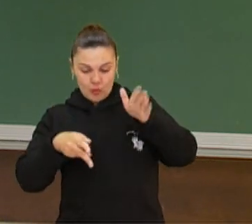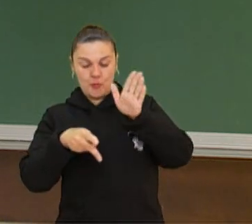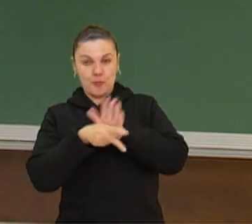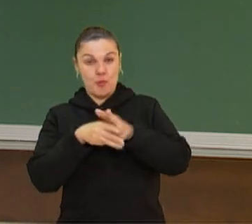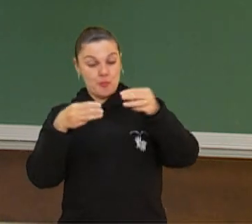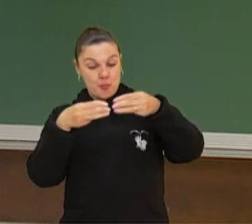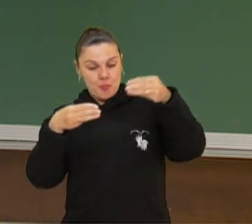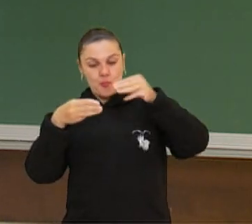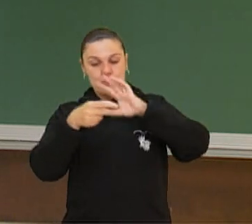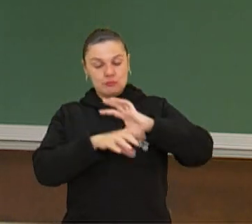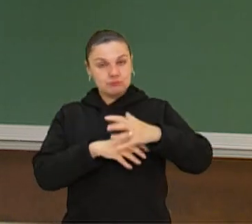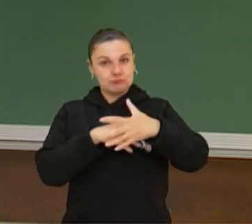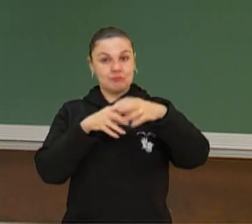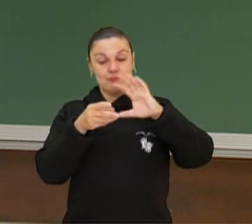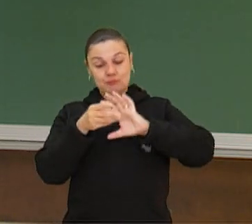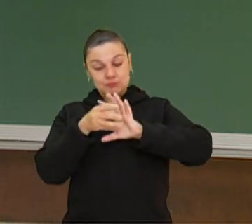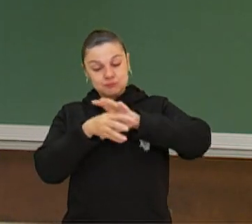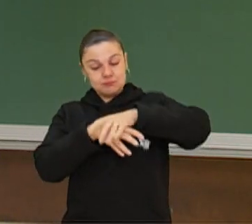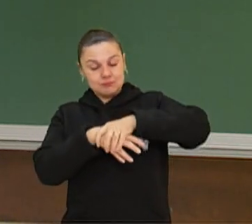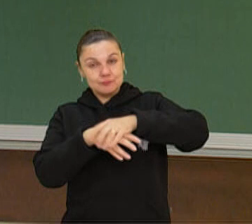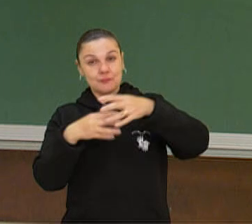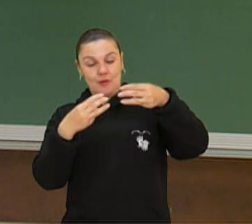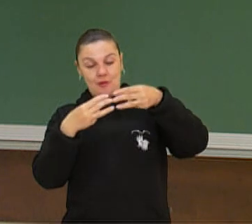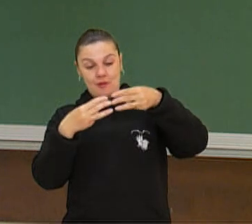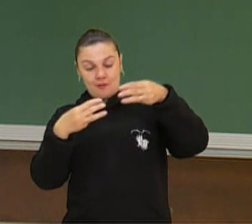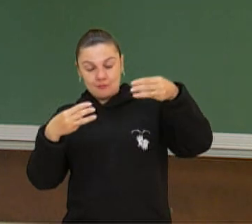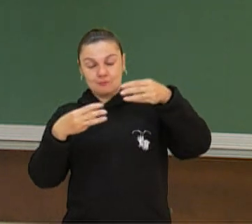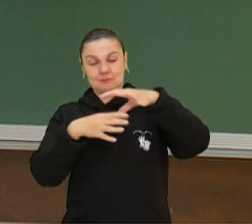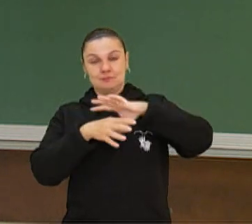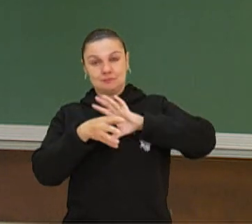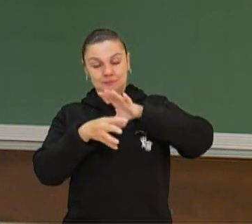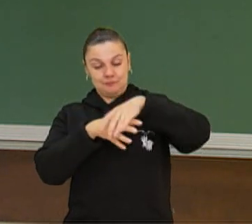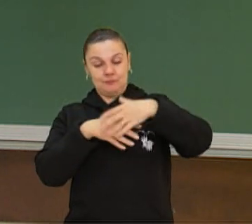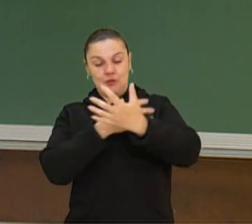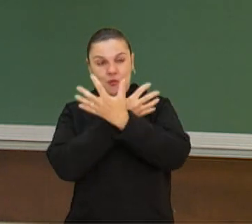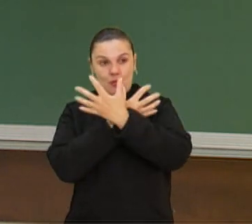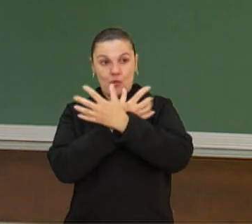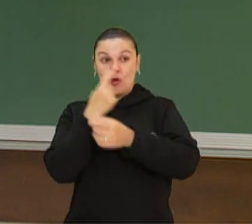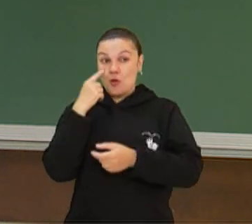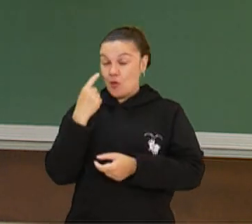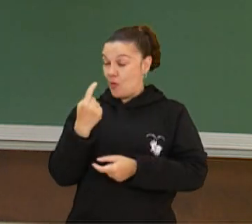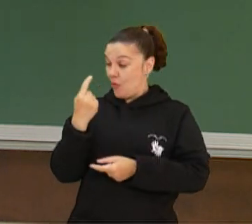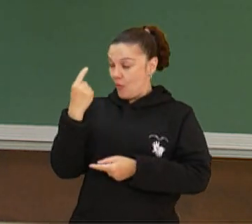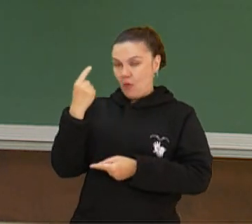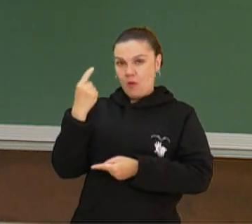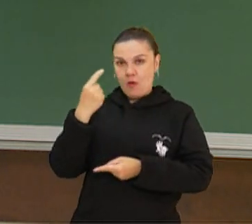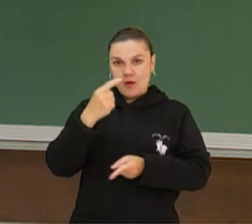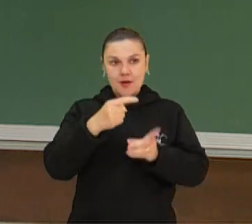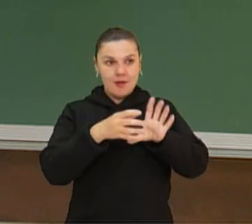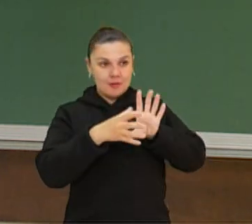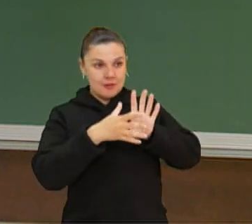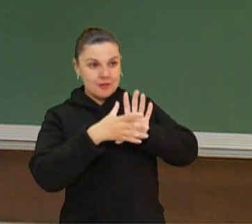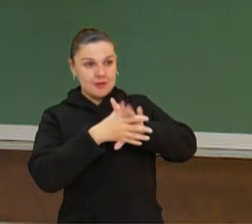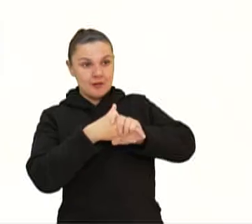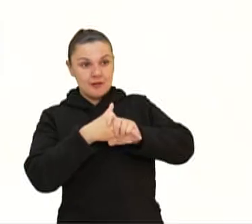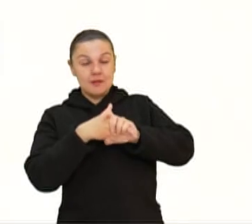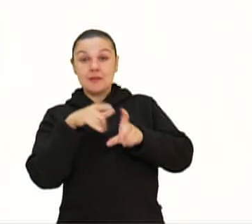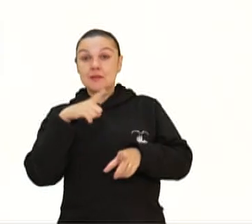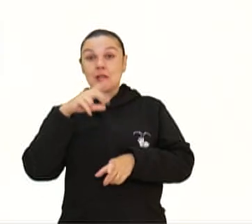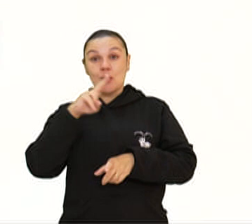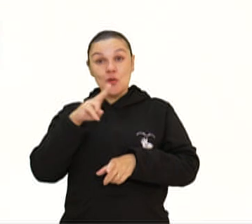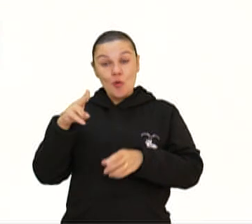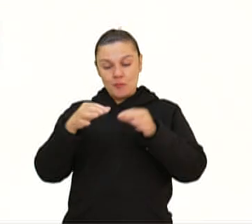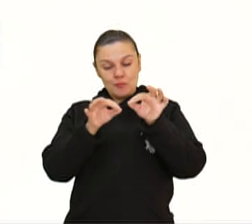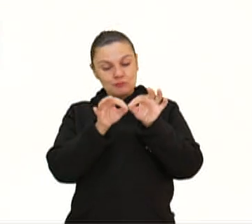músculos esqueléticos. Tá? Que eu estou mostrando aqui para vocês que ele é fixado no osso a partir de um